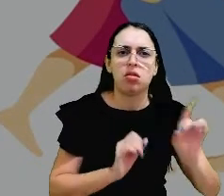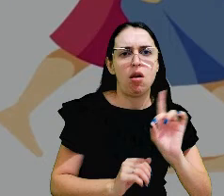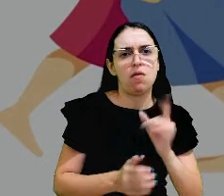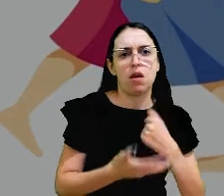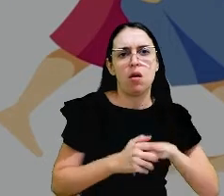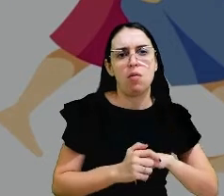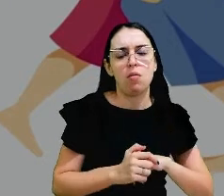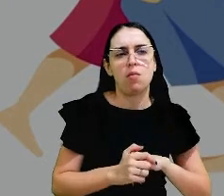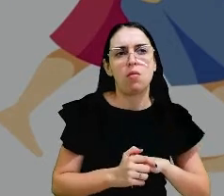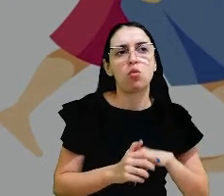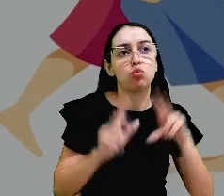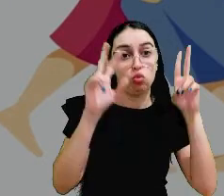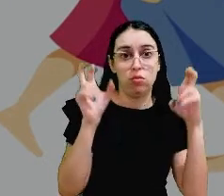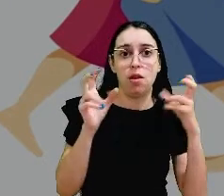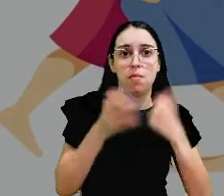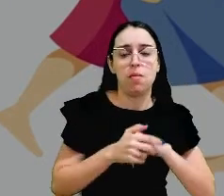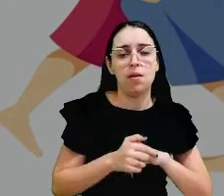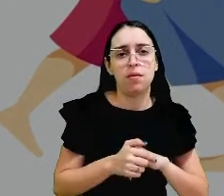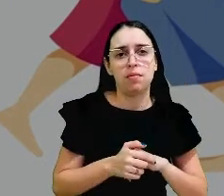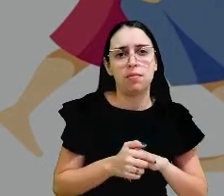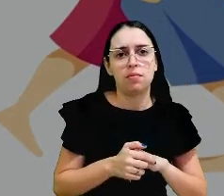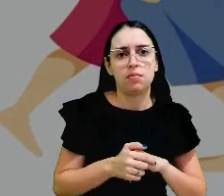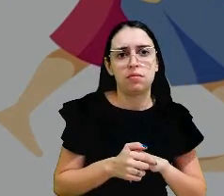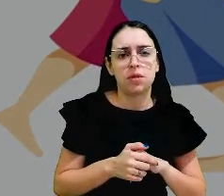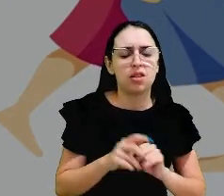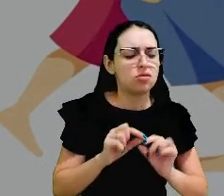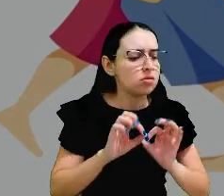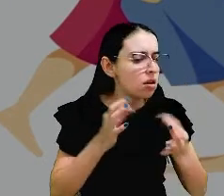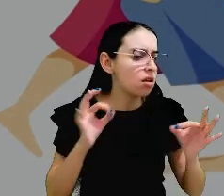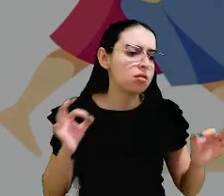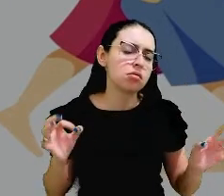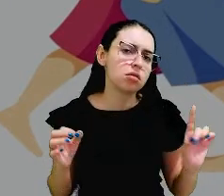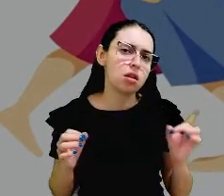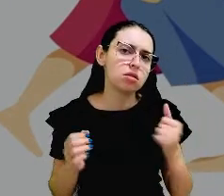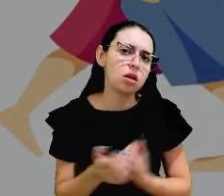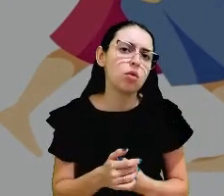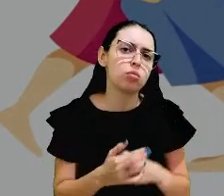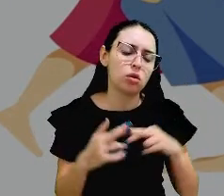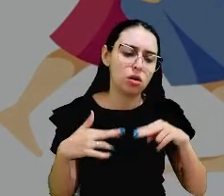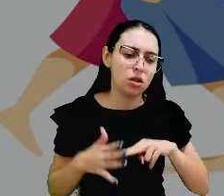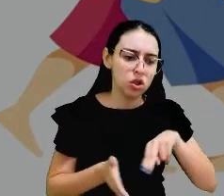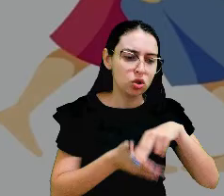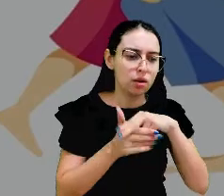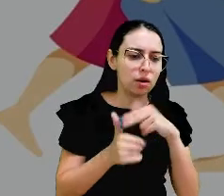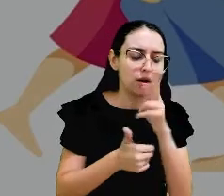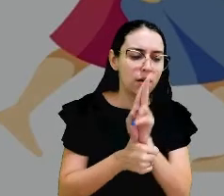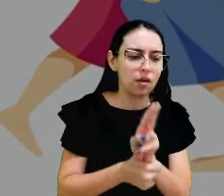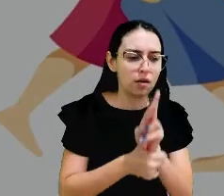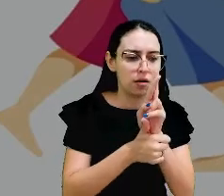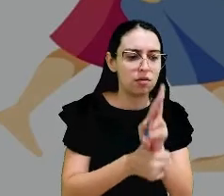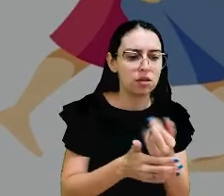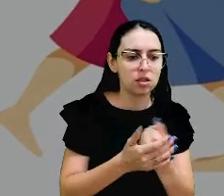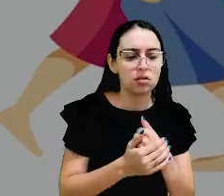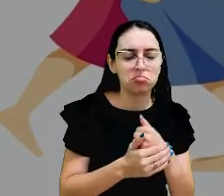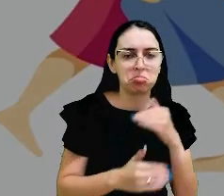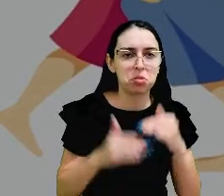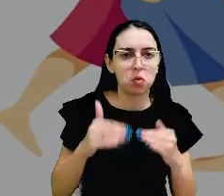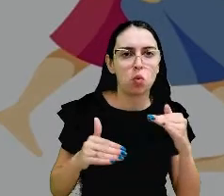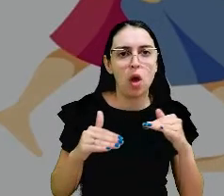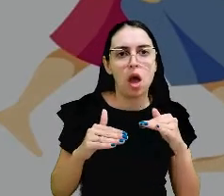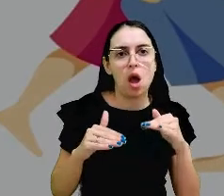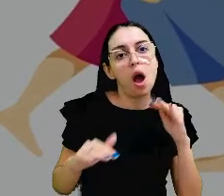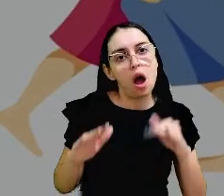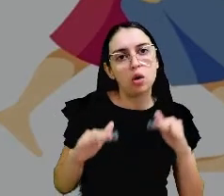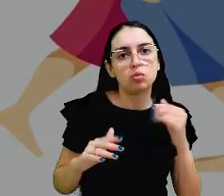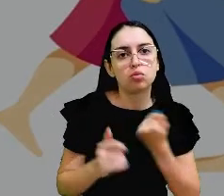termo violência obstétrica. Não obstante essa posição dos nossos, de alguns setores de poder